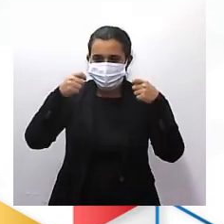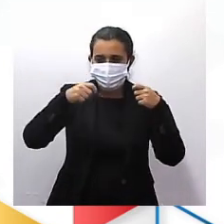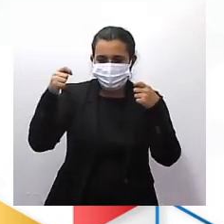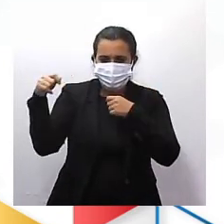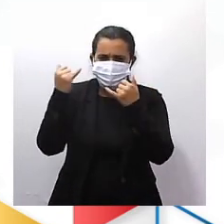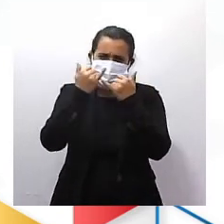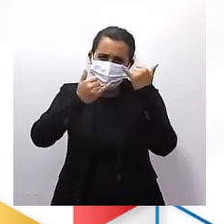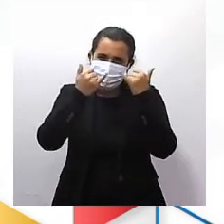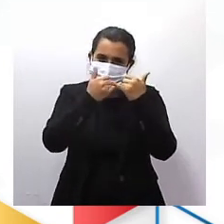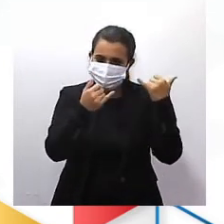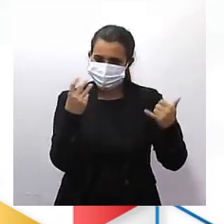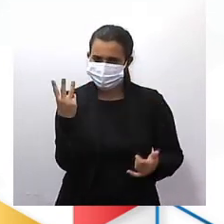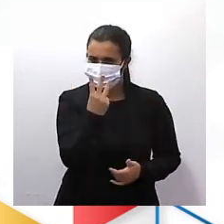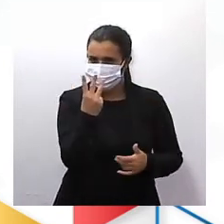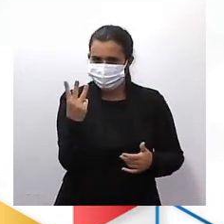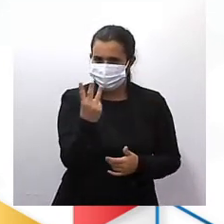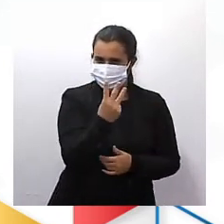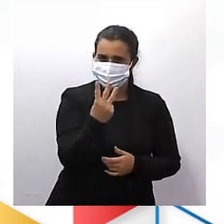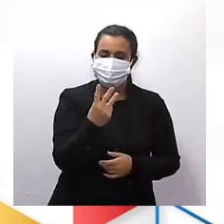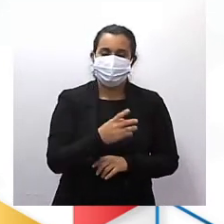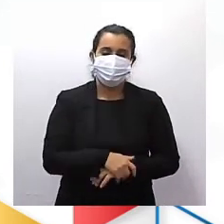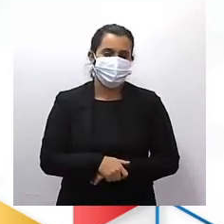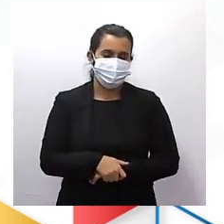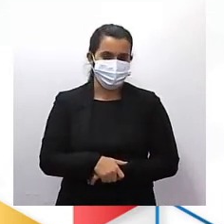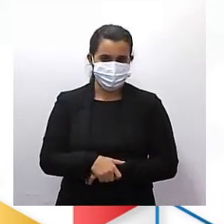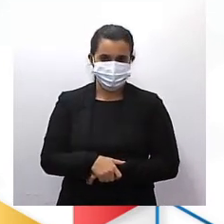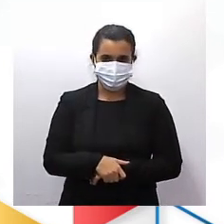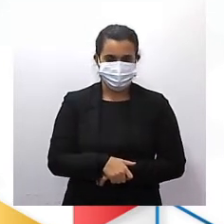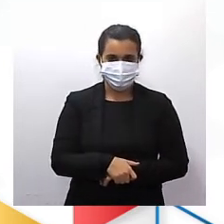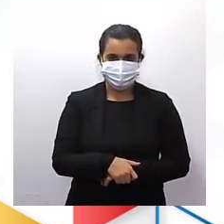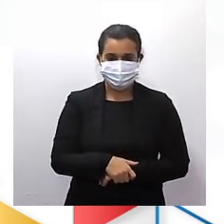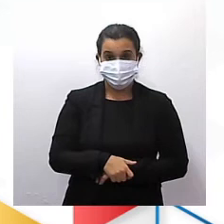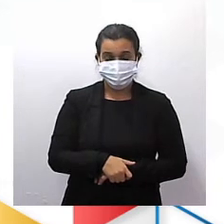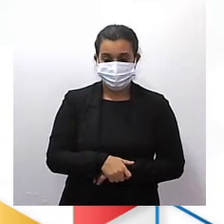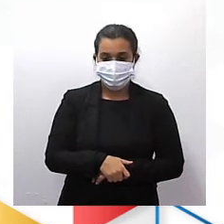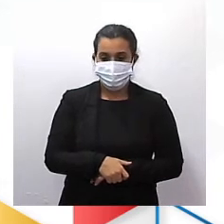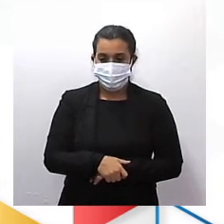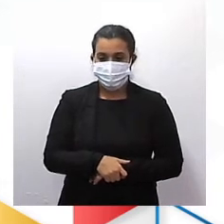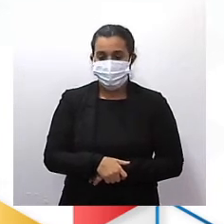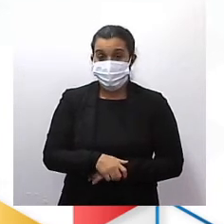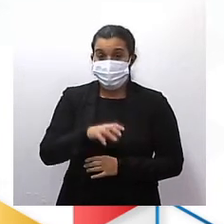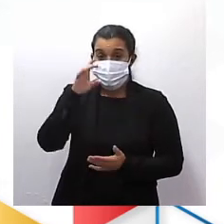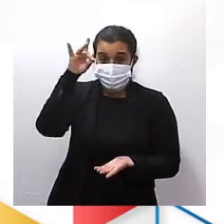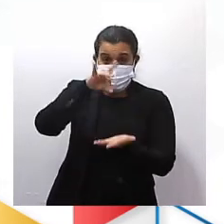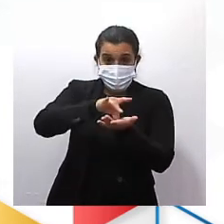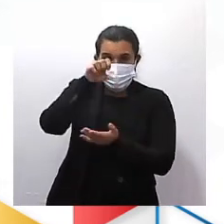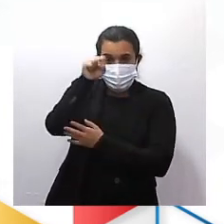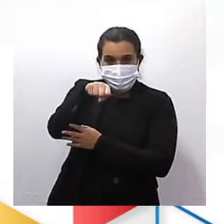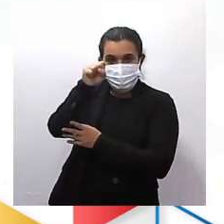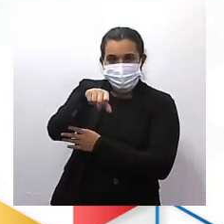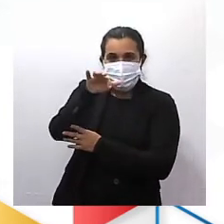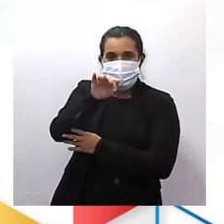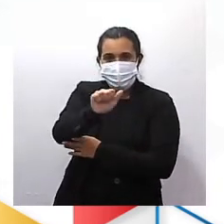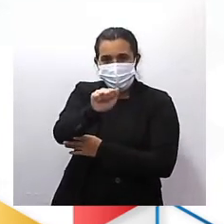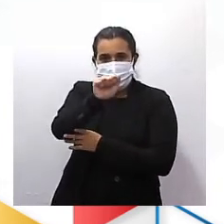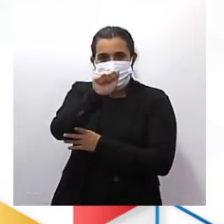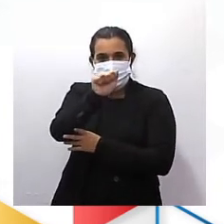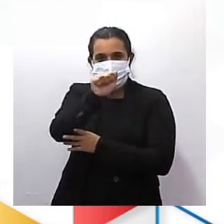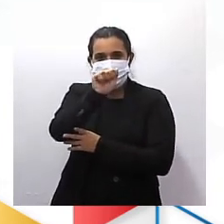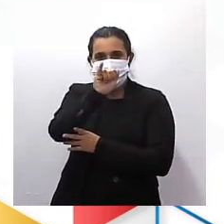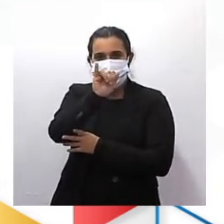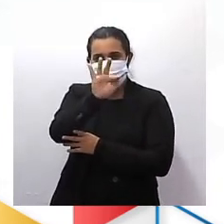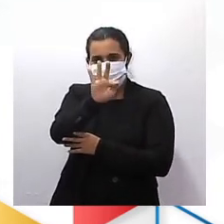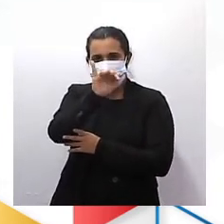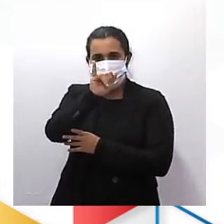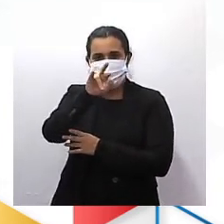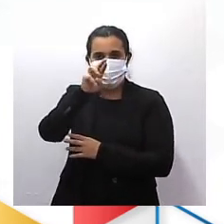repete para todas as três possibilidades. Então a gente tem aí no bloco do affirmative o pronome I, referente